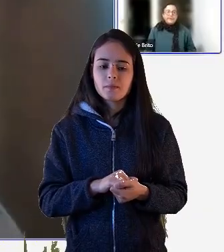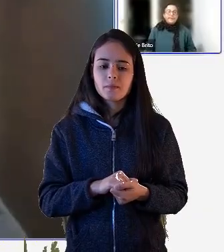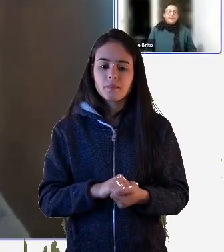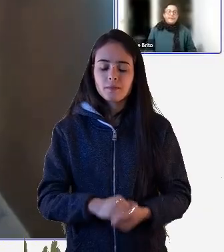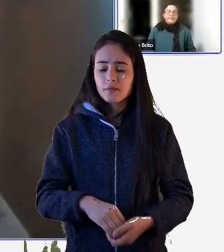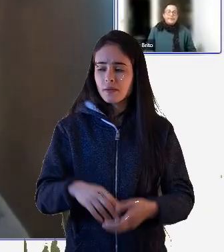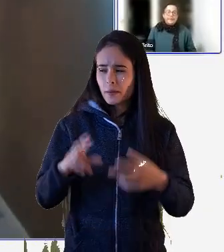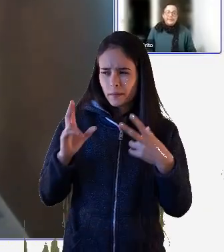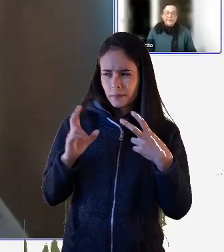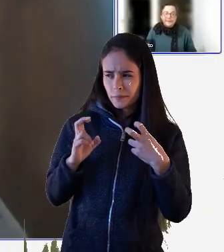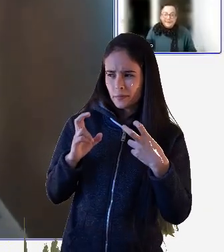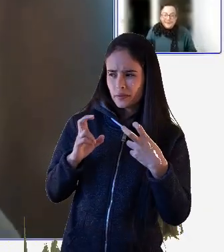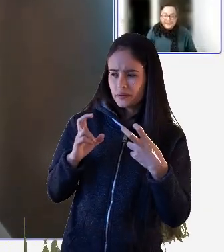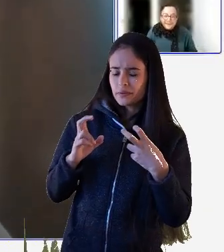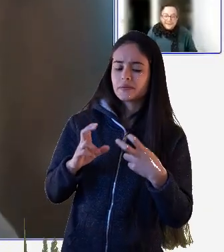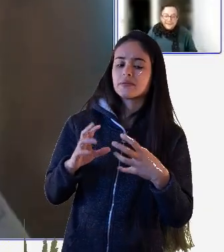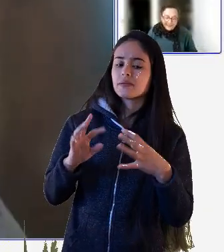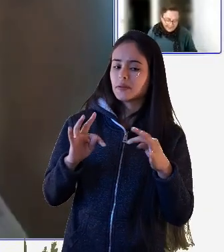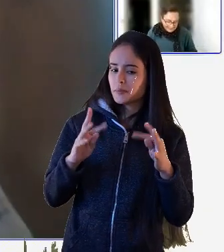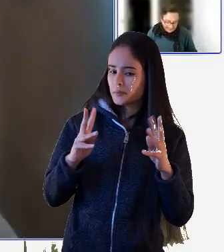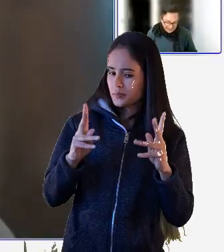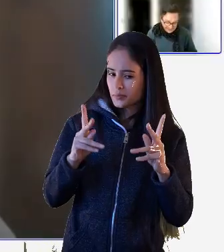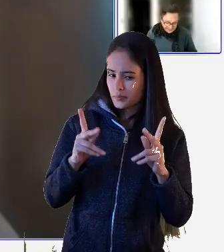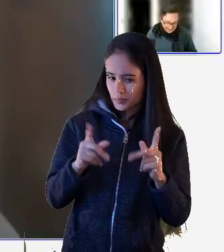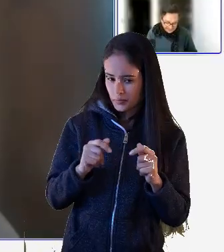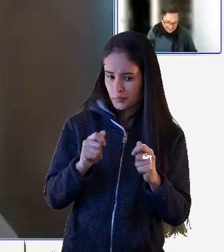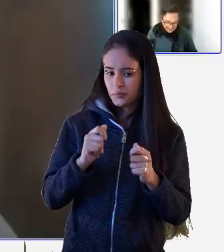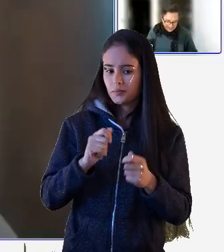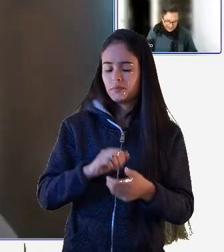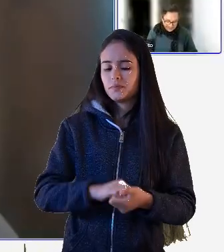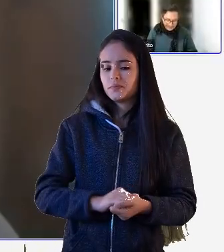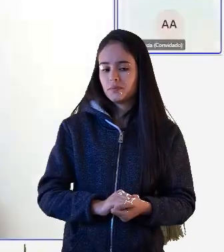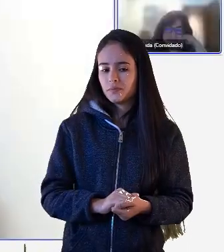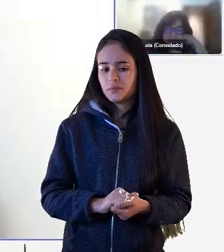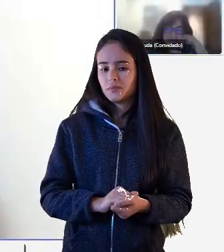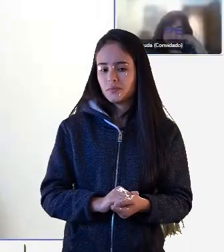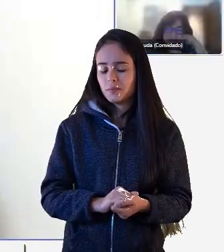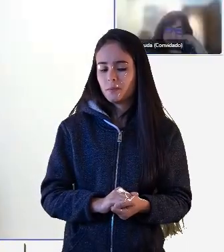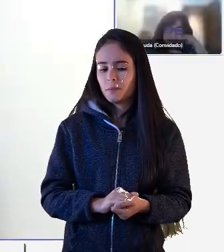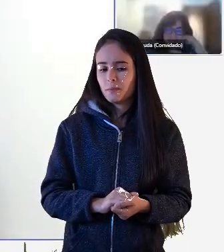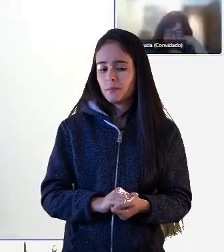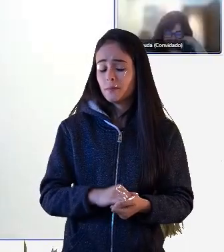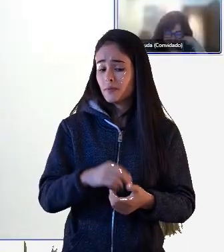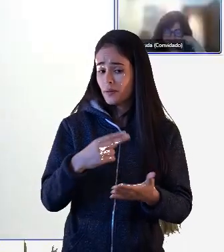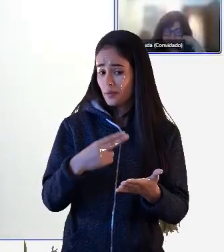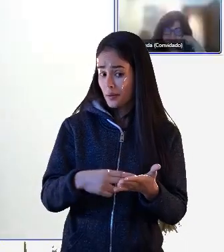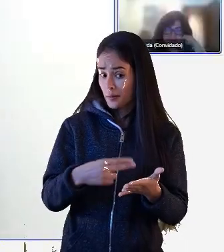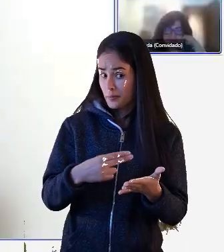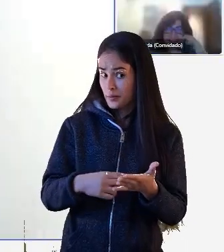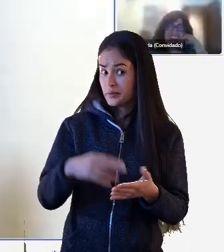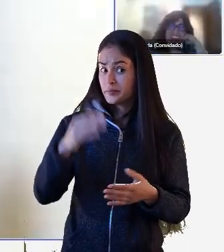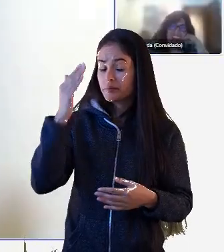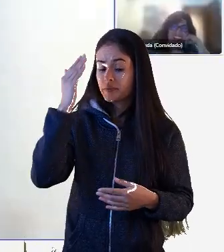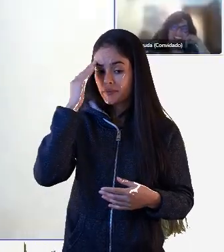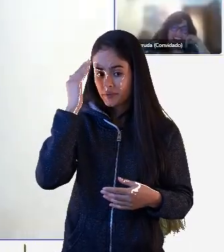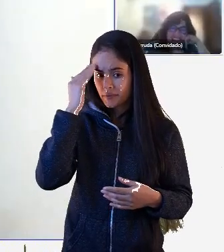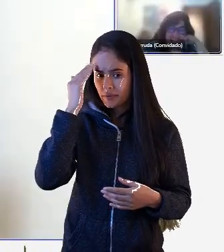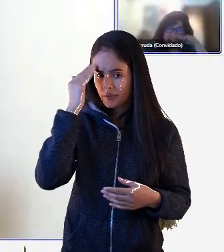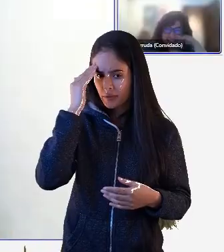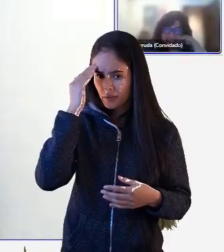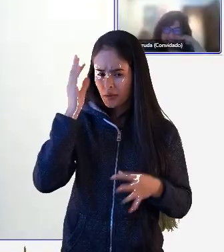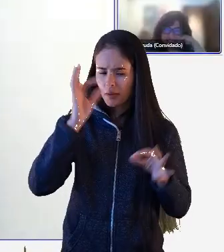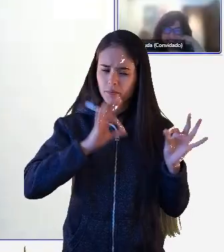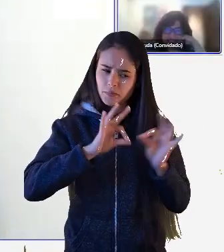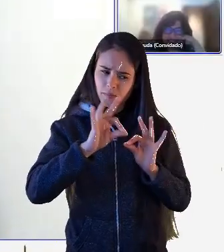E valeu, agradeço Aline. demais estar aqui de novo. Obrigada. Nossa, vocês já são patrimônio material da feira, não é nem material,